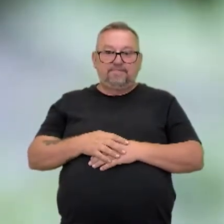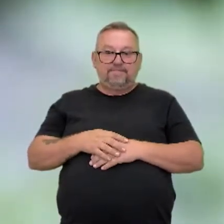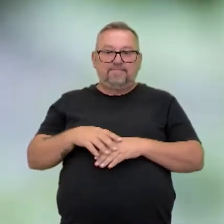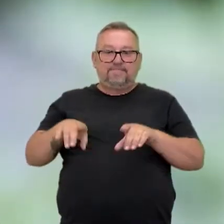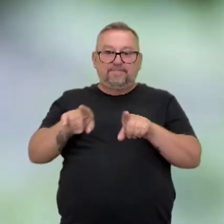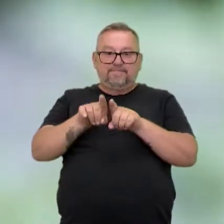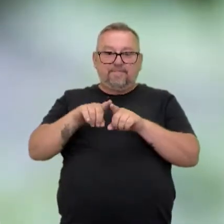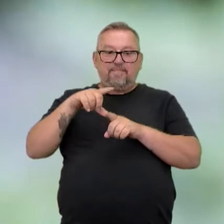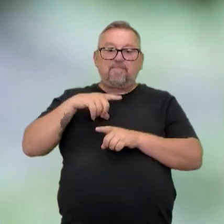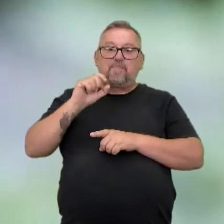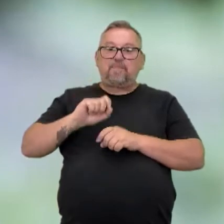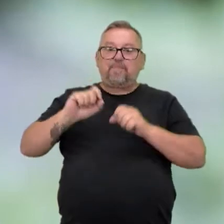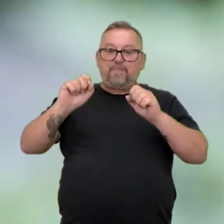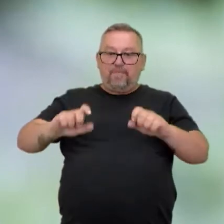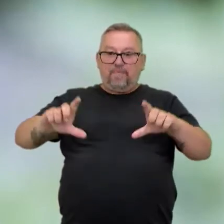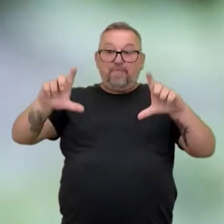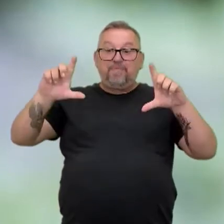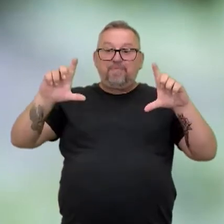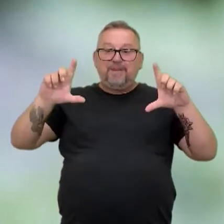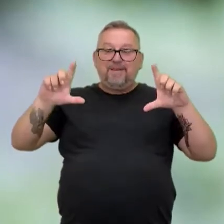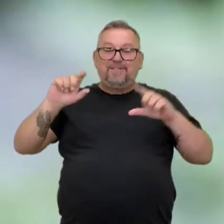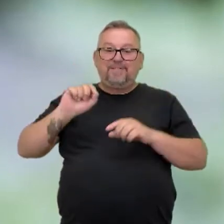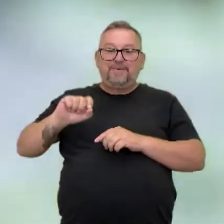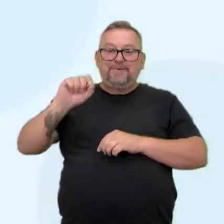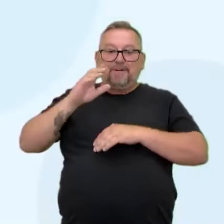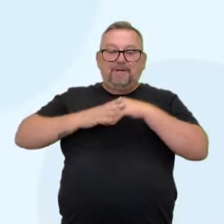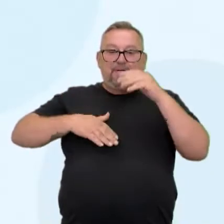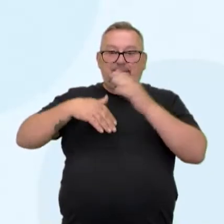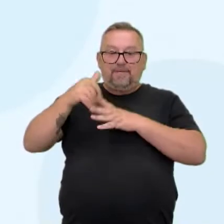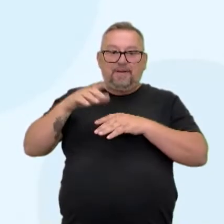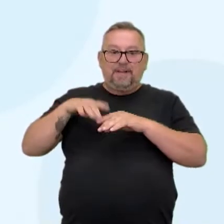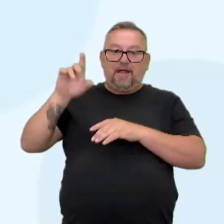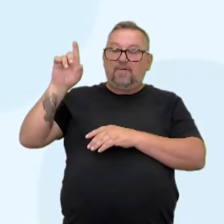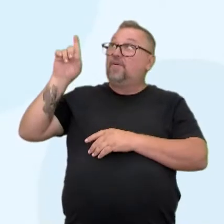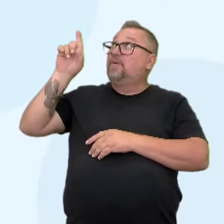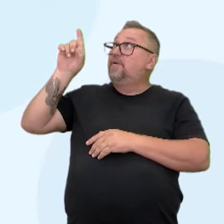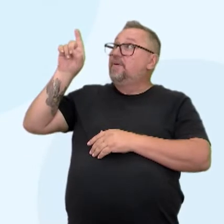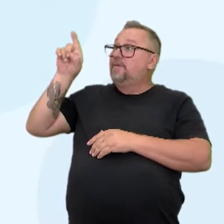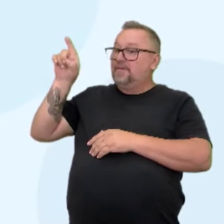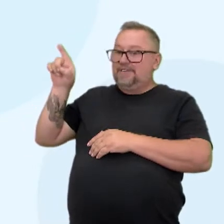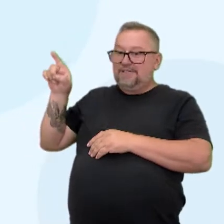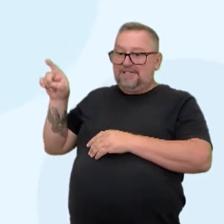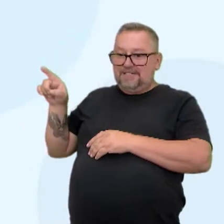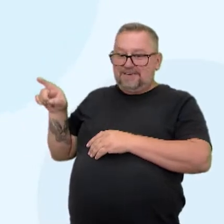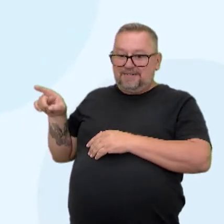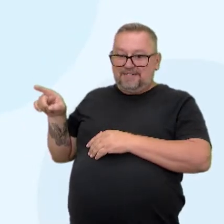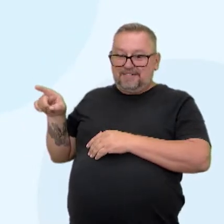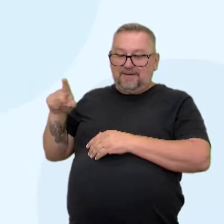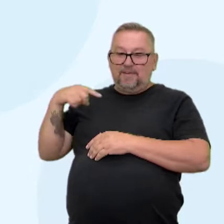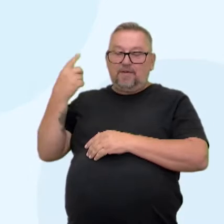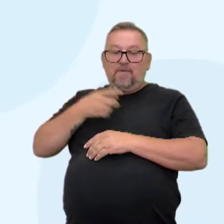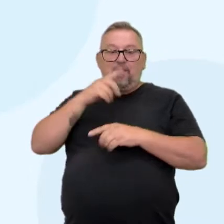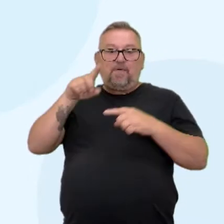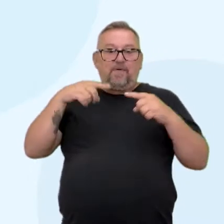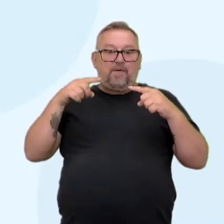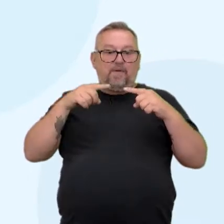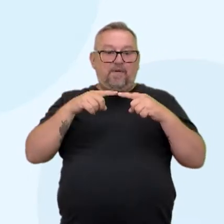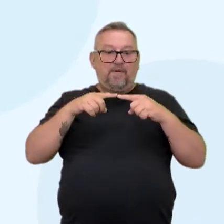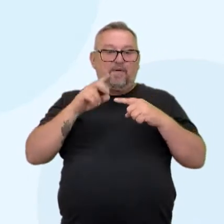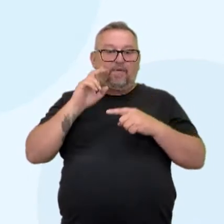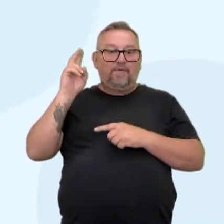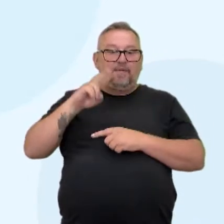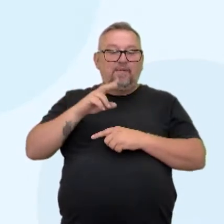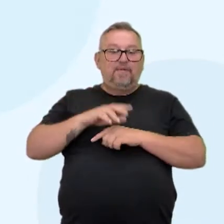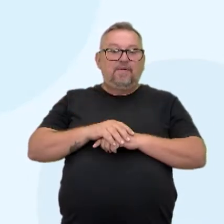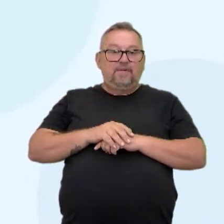nós temos aí na tela para vocês, né, as nossas habilidades e competências que nós iríamos trabalhar na nossa aula e também o nosso objetivo. Se você quiser, professor,